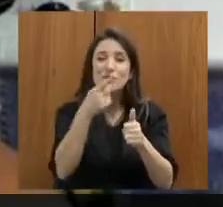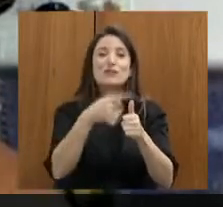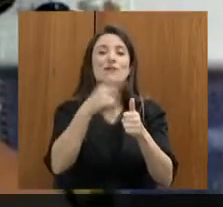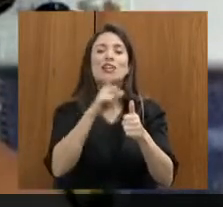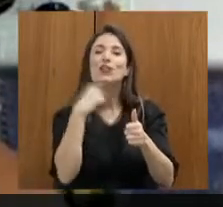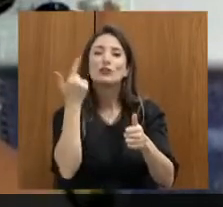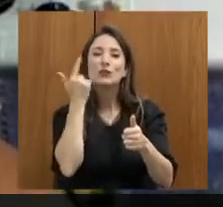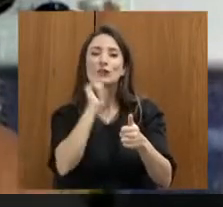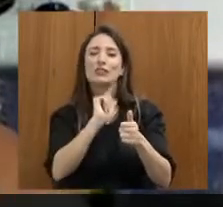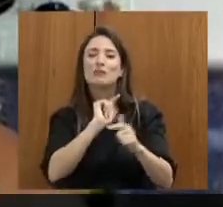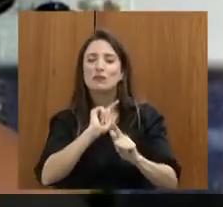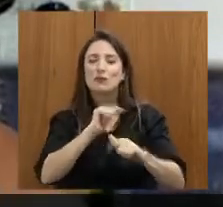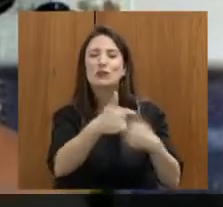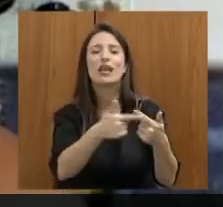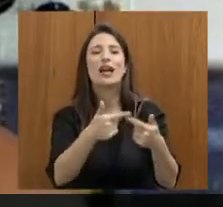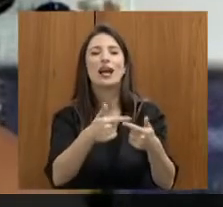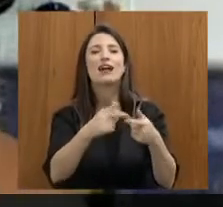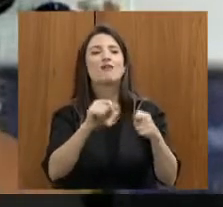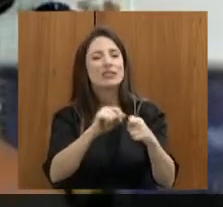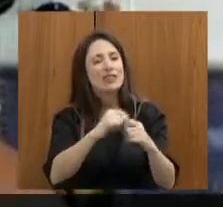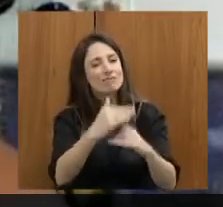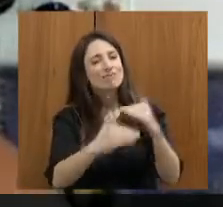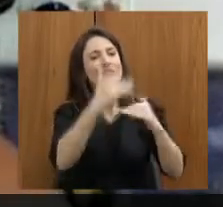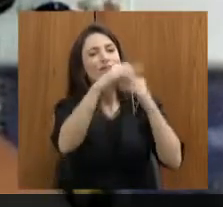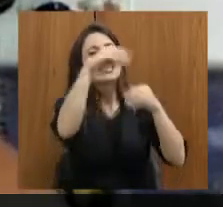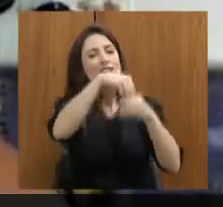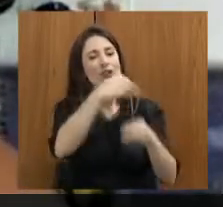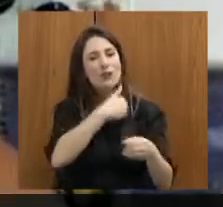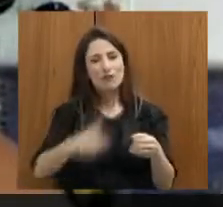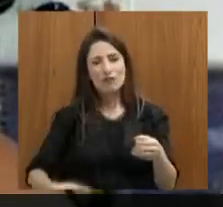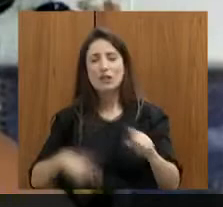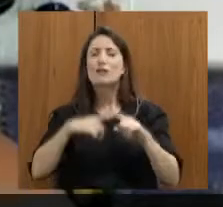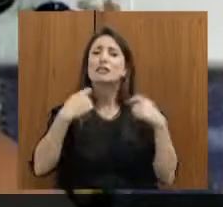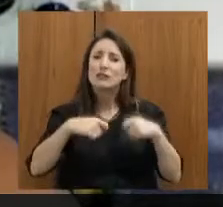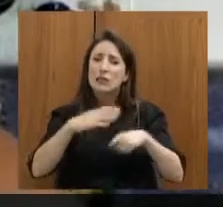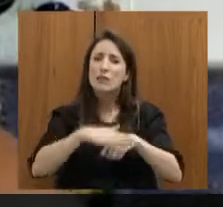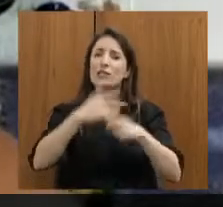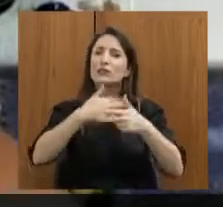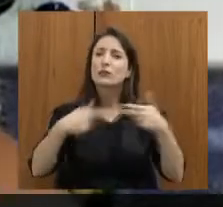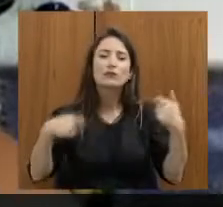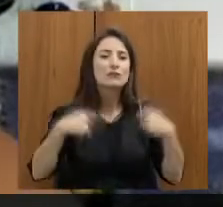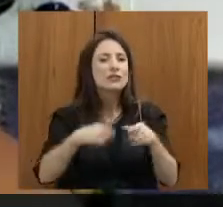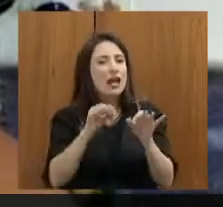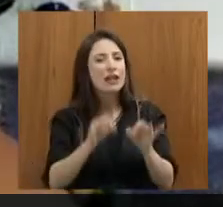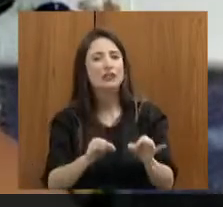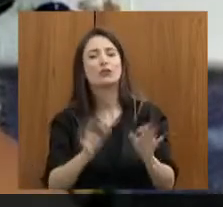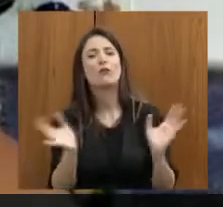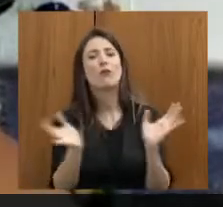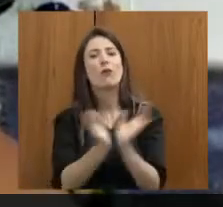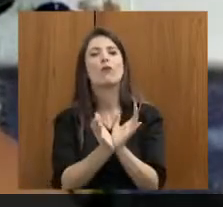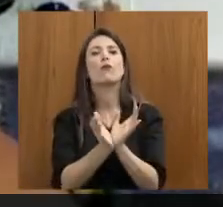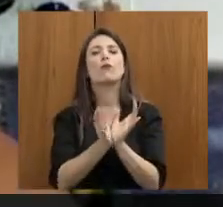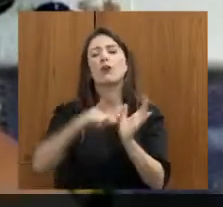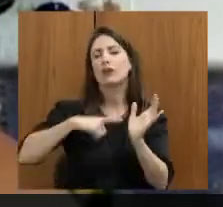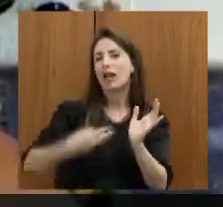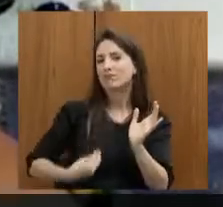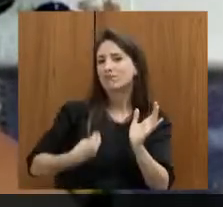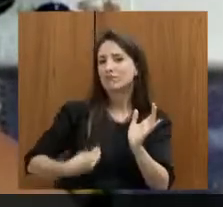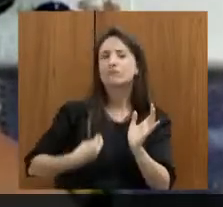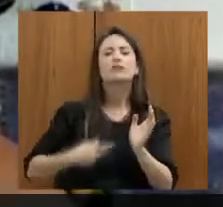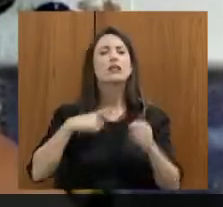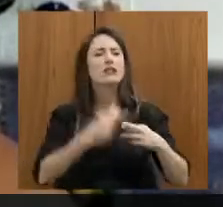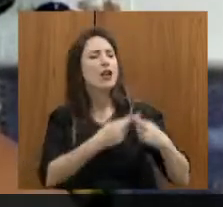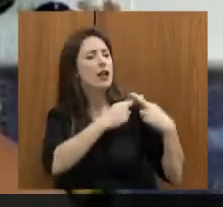no governo mas era preciso mais que isso né era preciso garantir que os órgãos que estavam envolvidos e